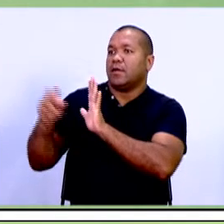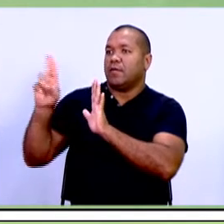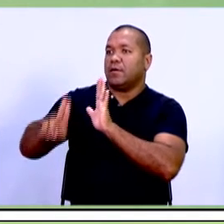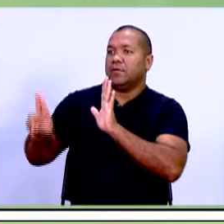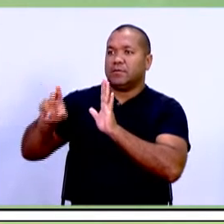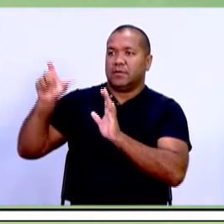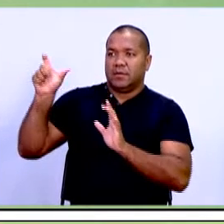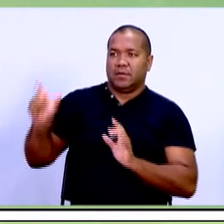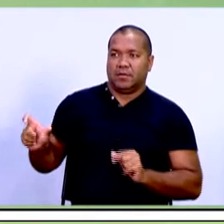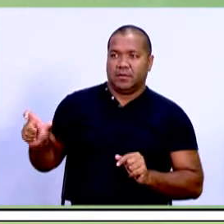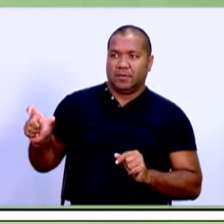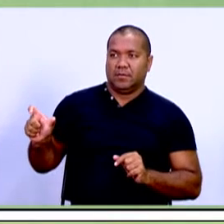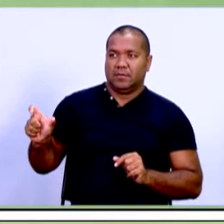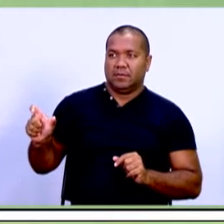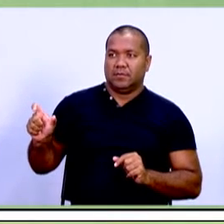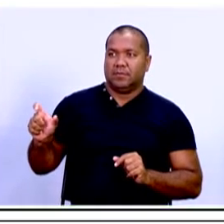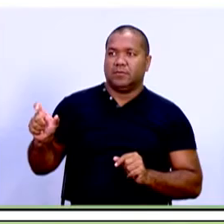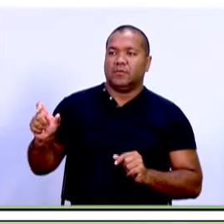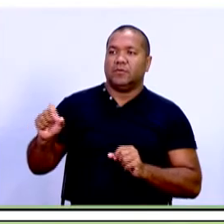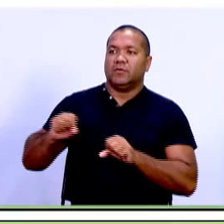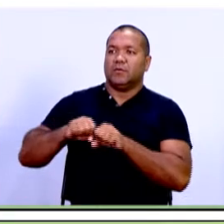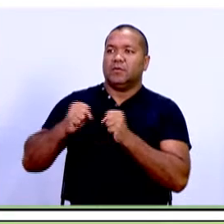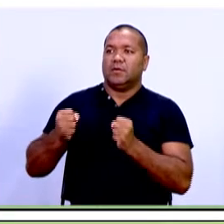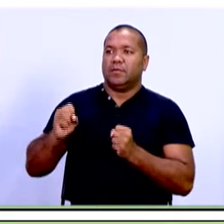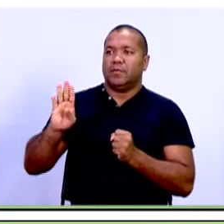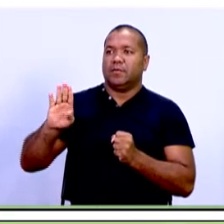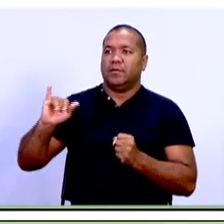utilizar o sistema de BI.